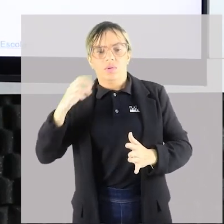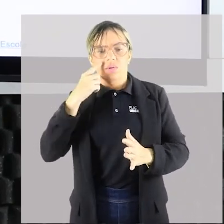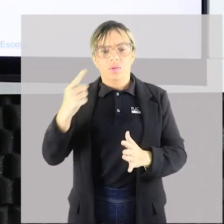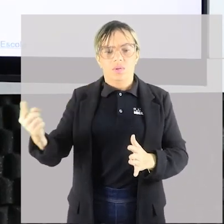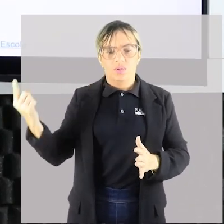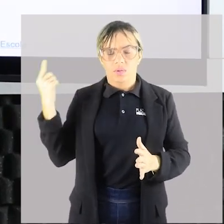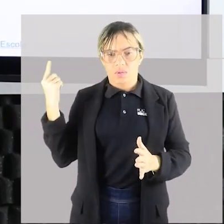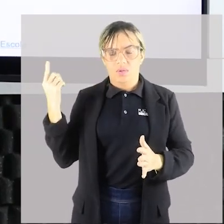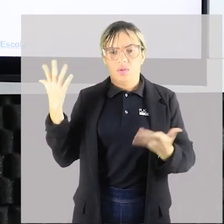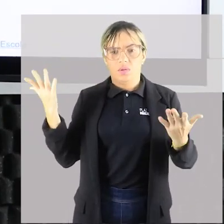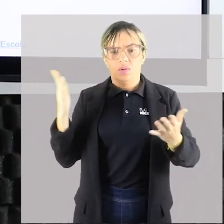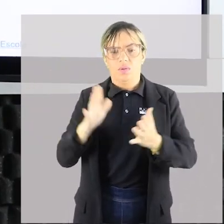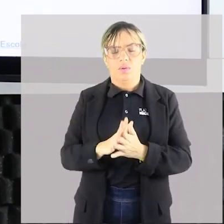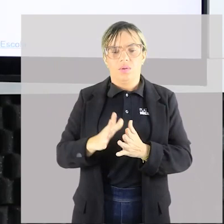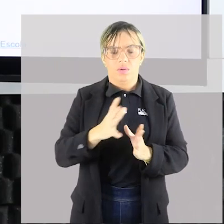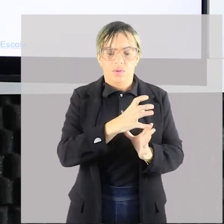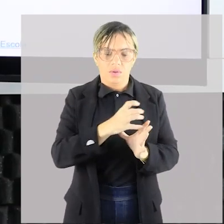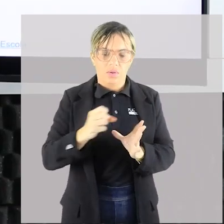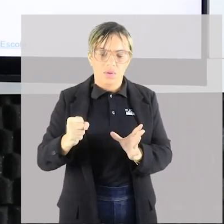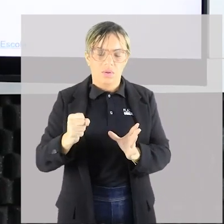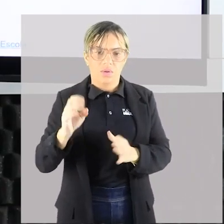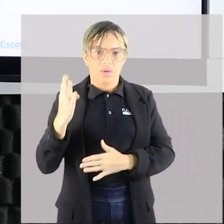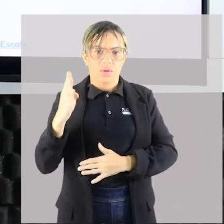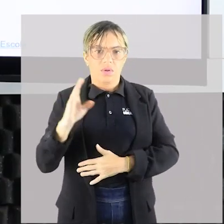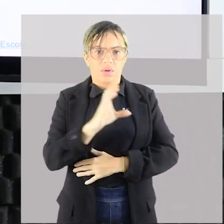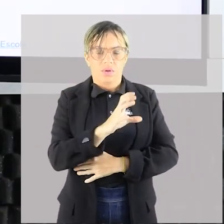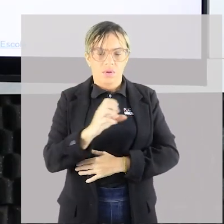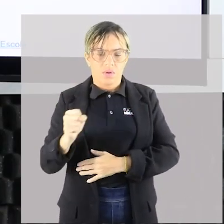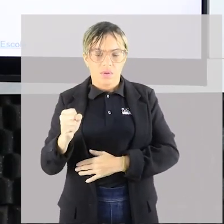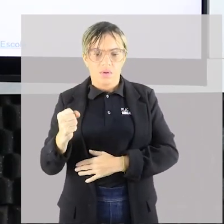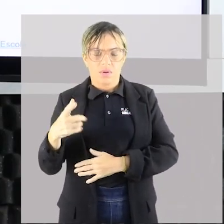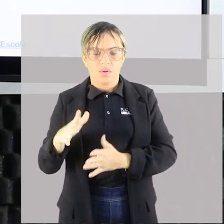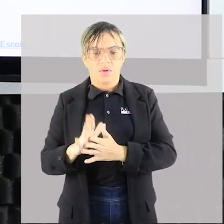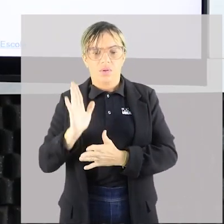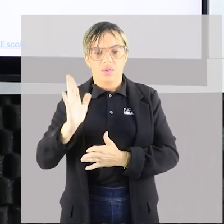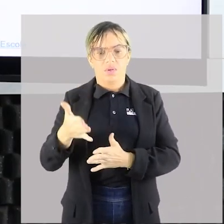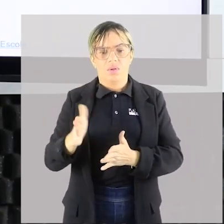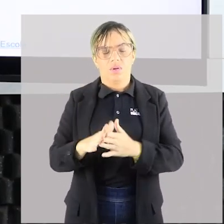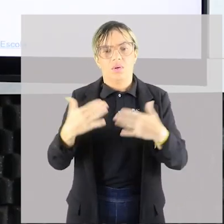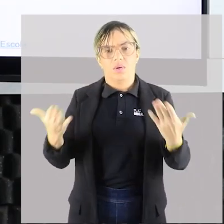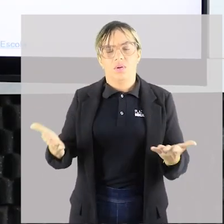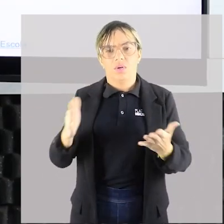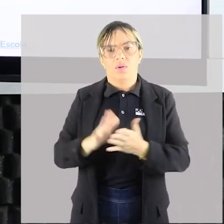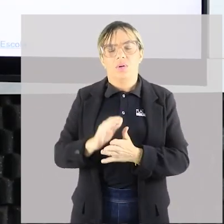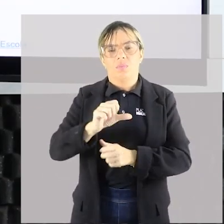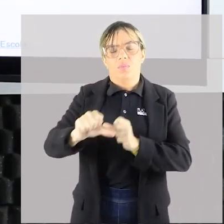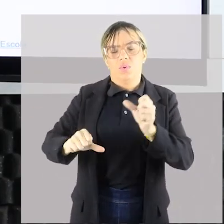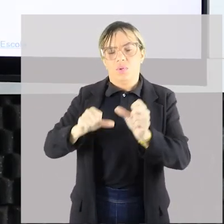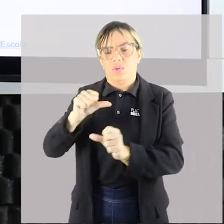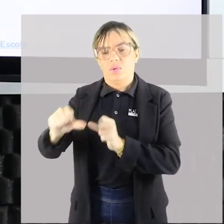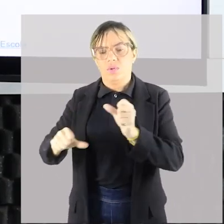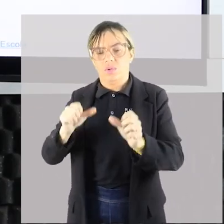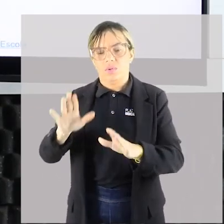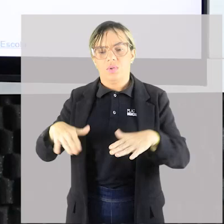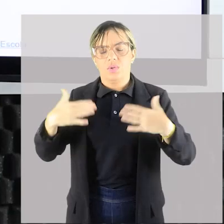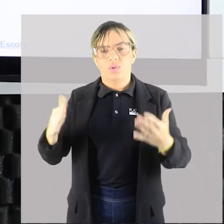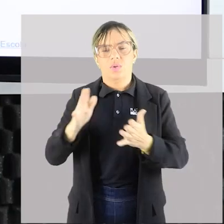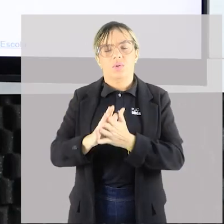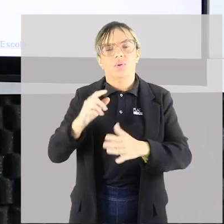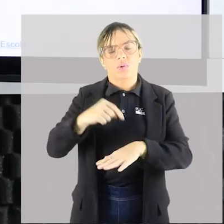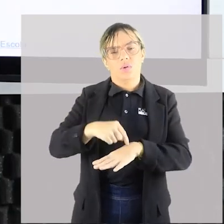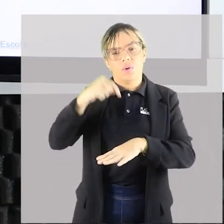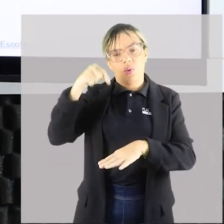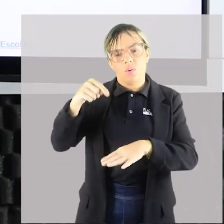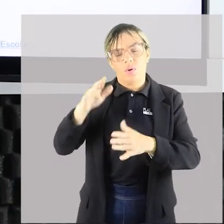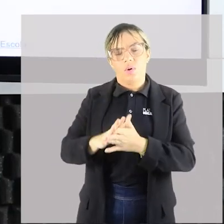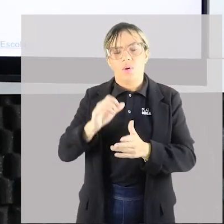essa bactéria que recebeu o plasmídio, ela já seja uma bactéria modificada. A partir do momento,